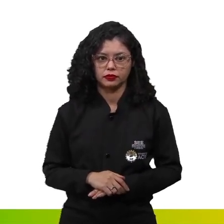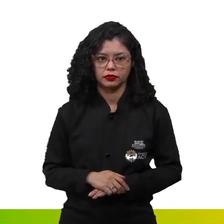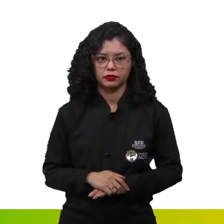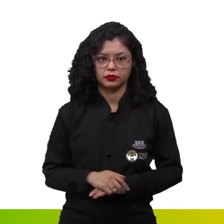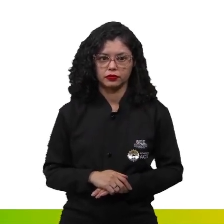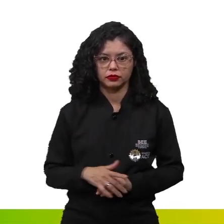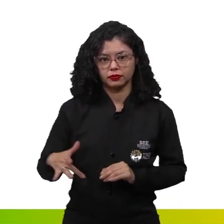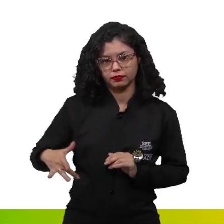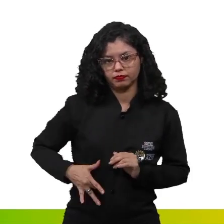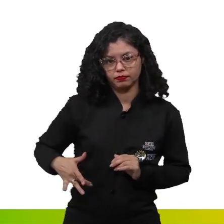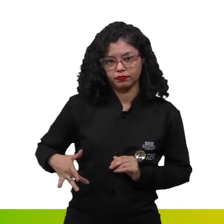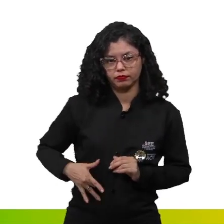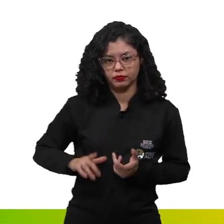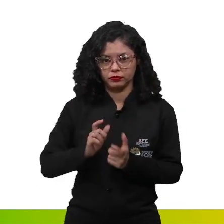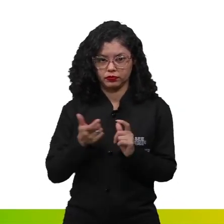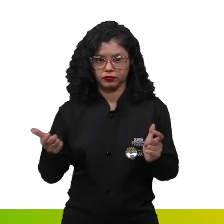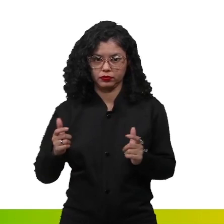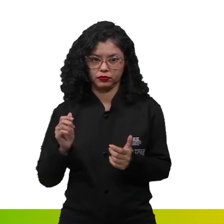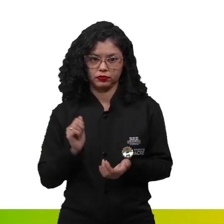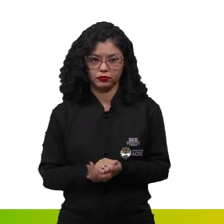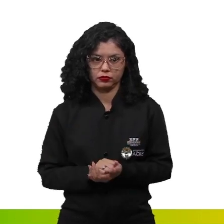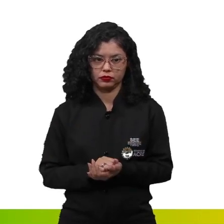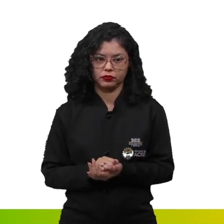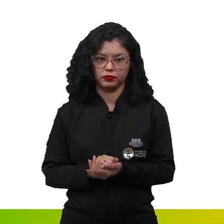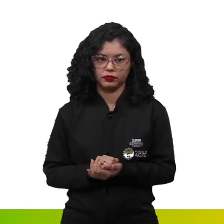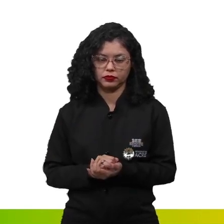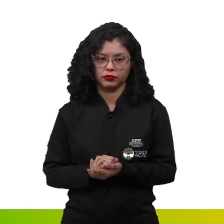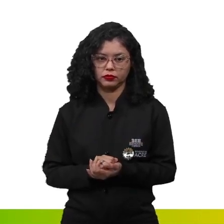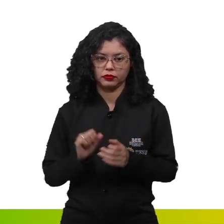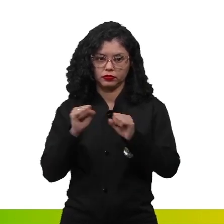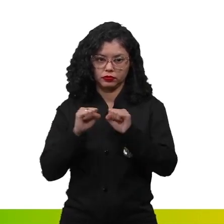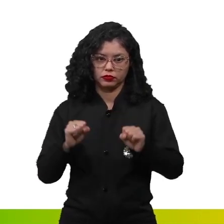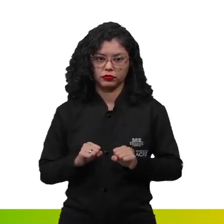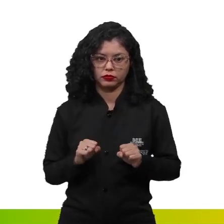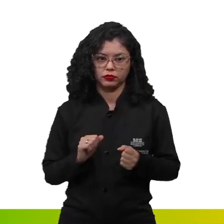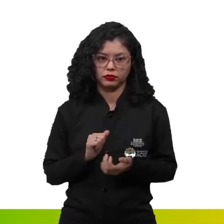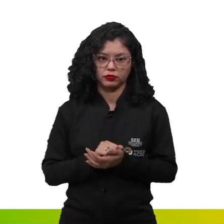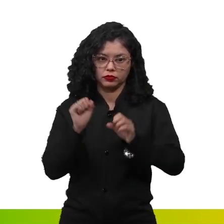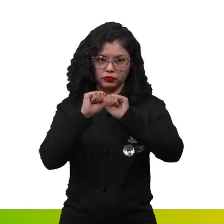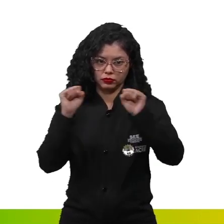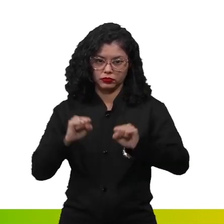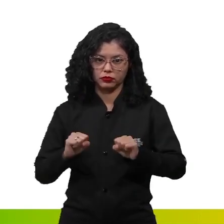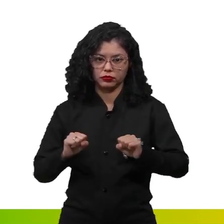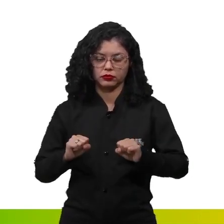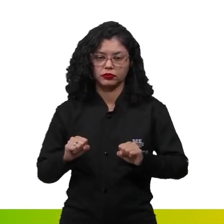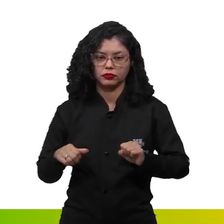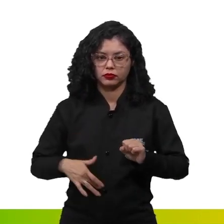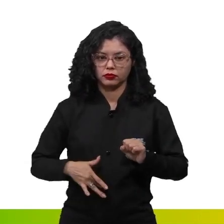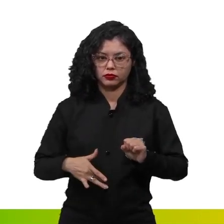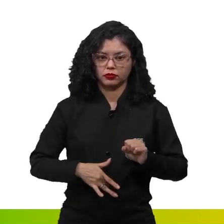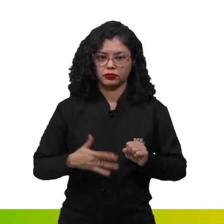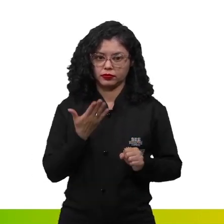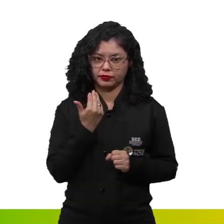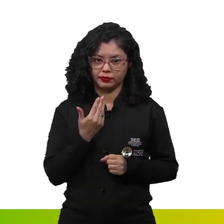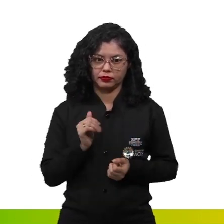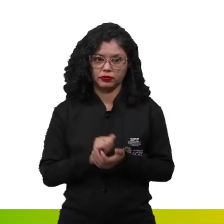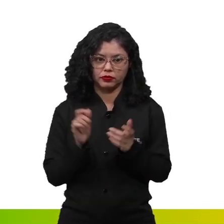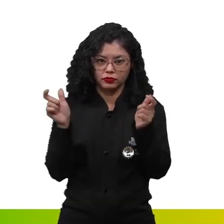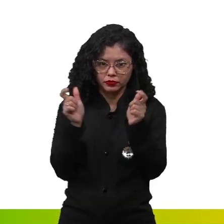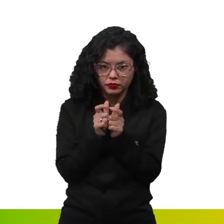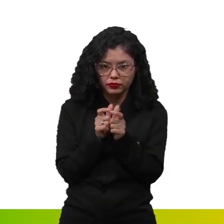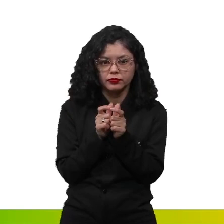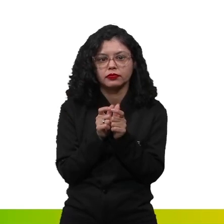O fígado aumenta a taxa de glicogênio, tá? E em glicose. O sistema digestivo, pessoal, ele